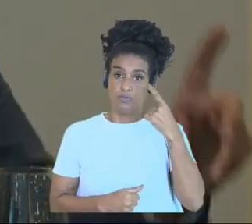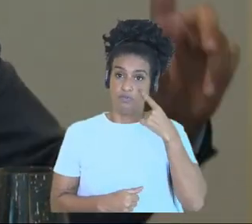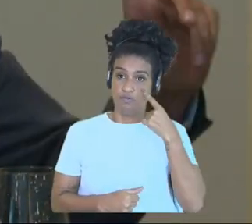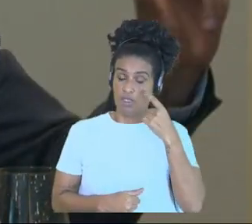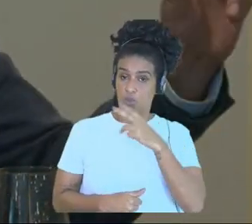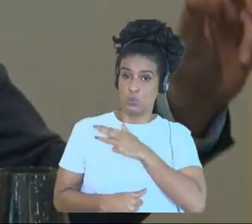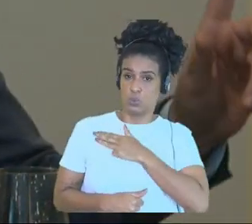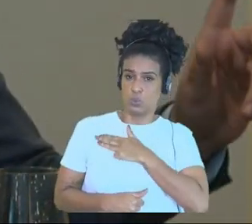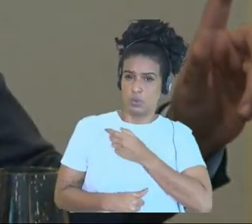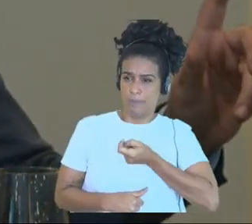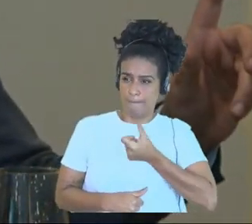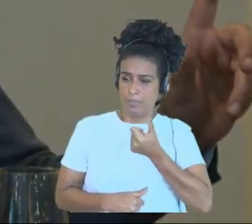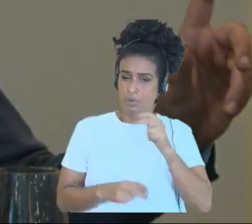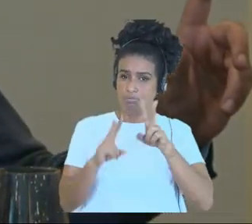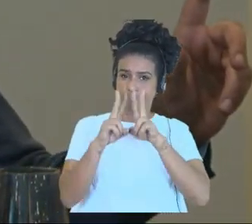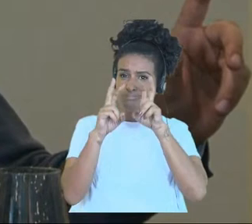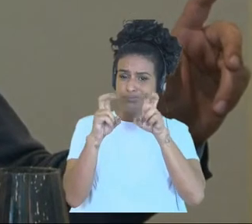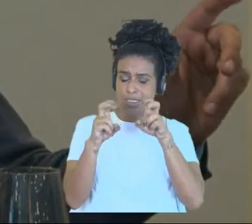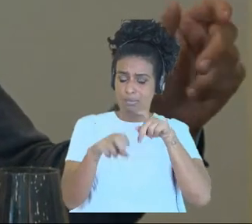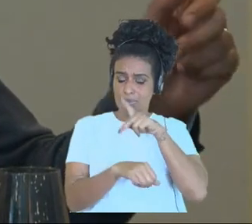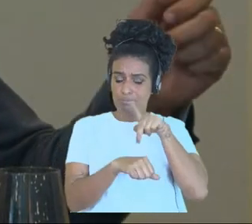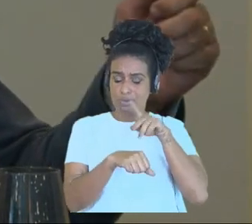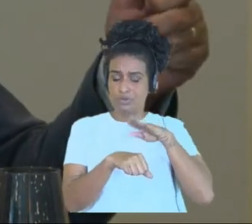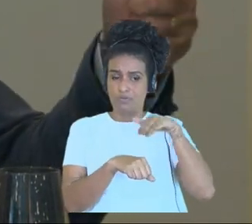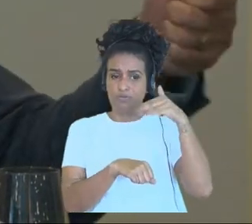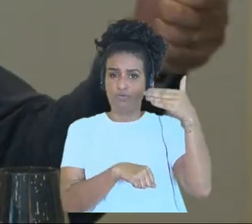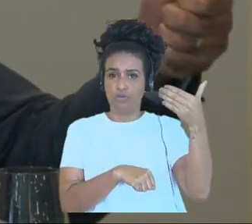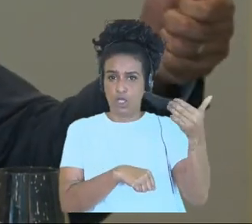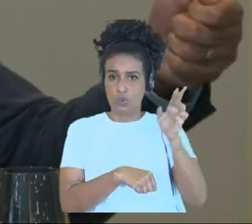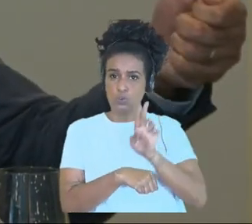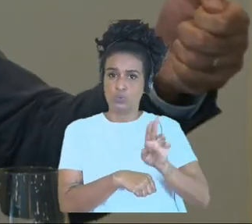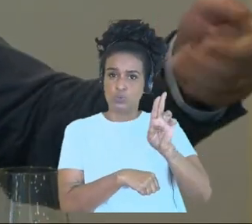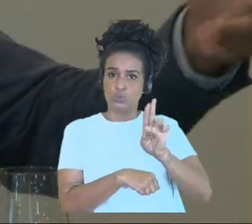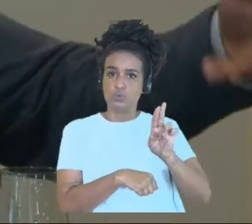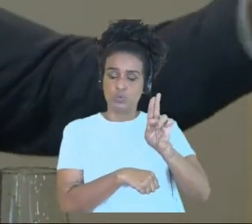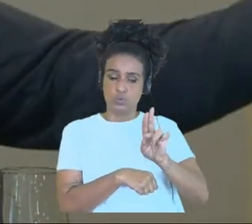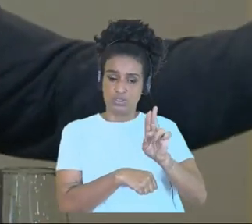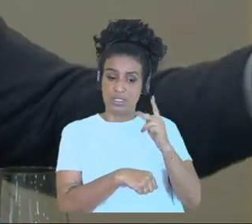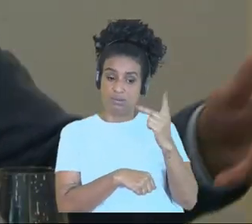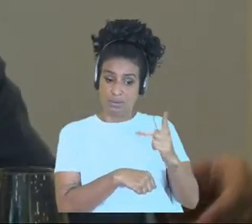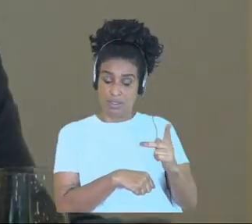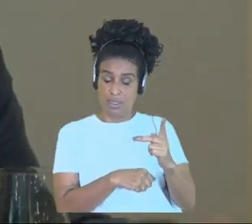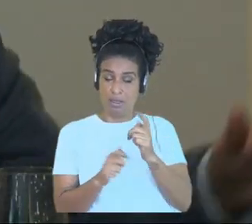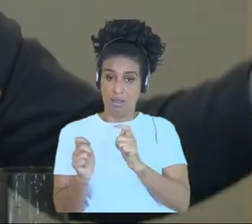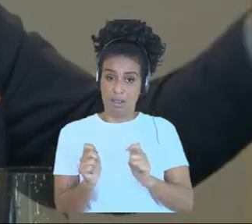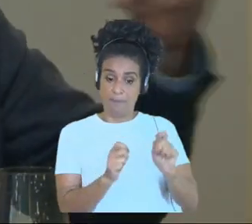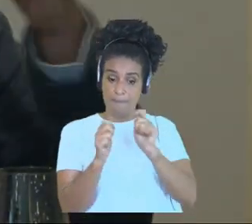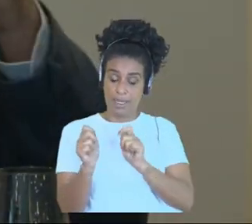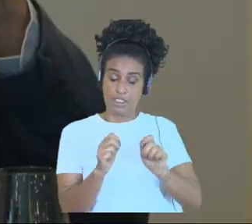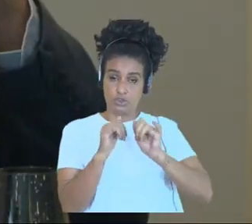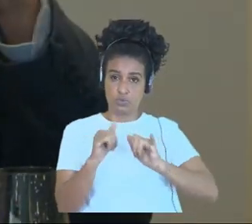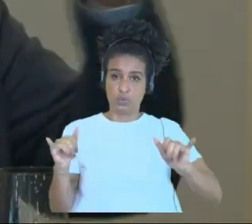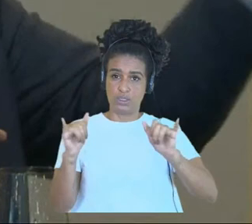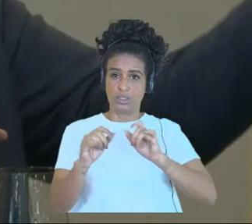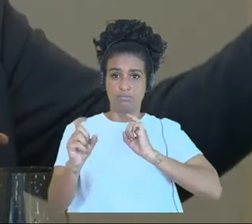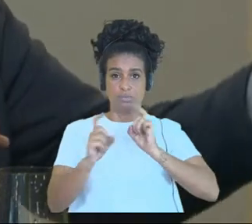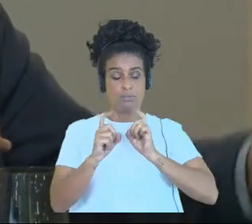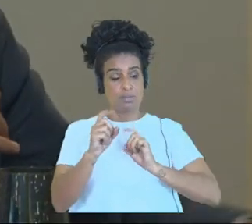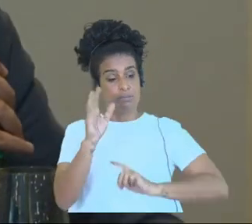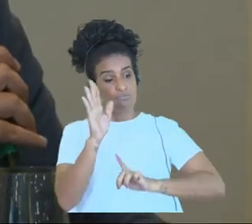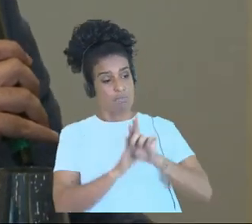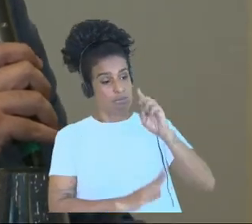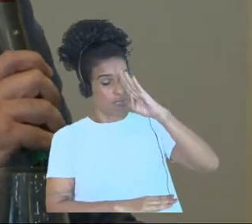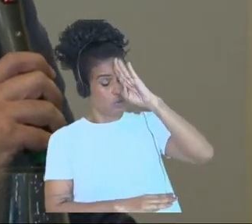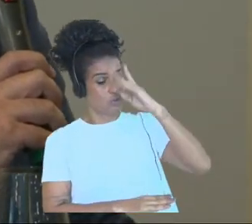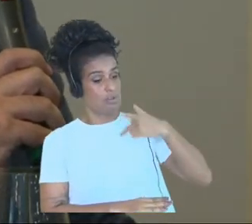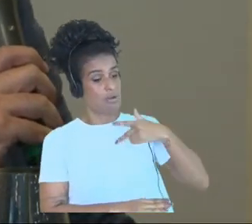dos pouquíssimos temas de política externa utilizados na campanha e num debate, Bolsonaro perguntou para o Lula